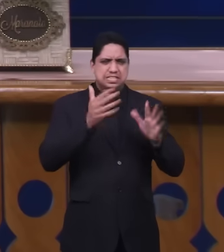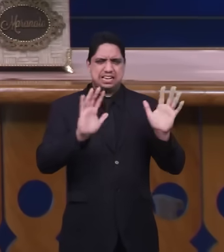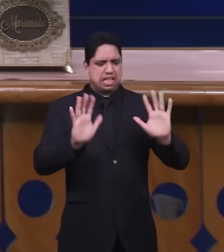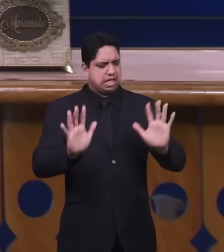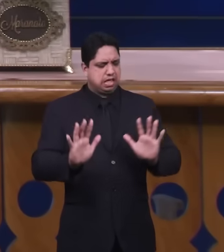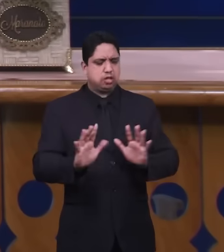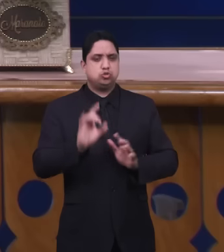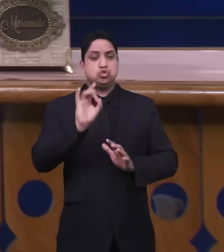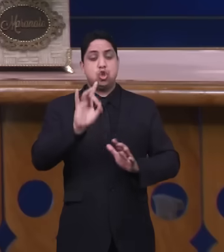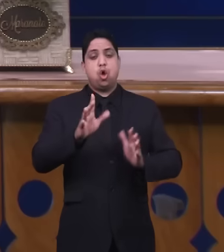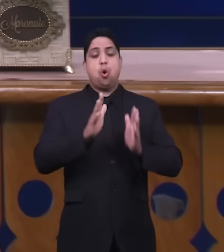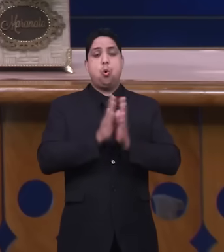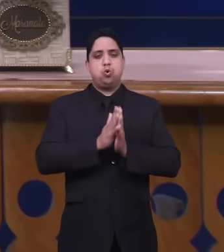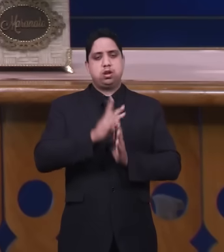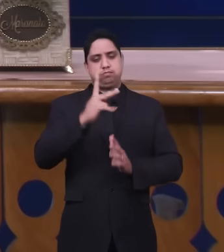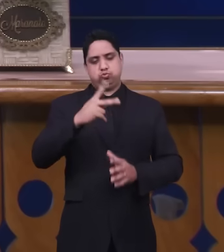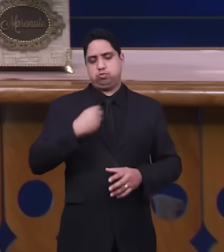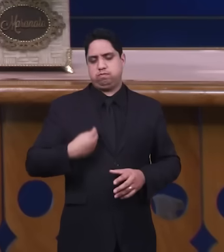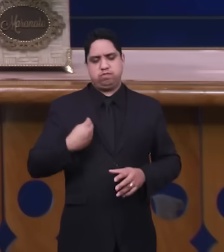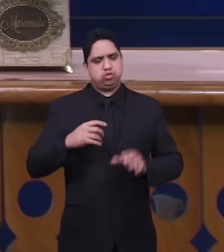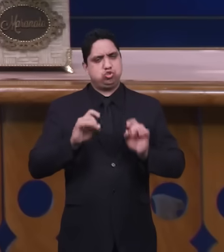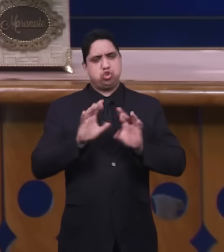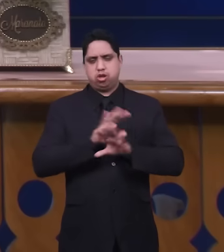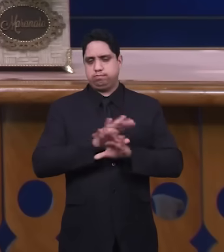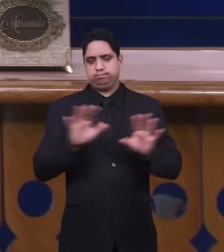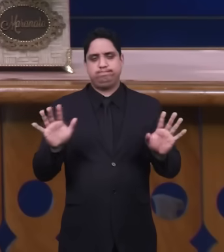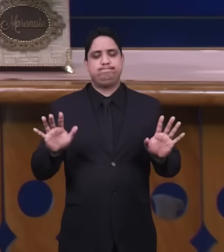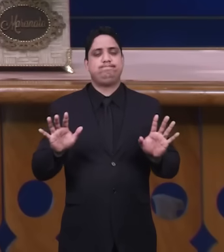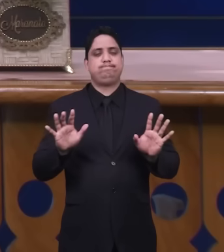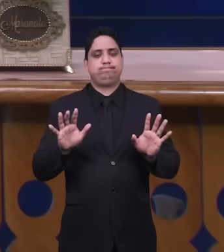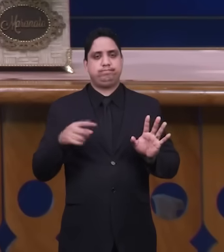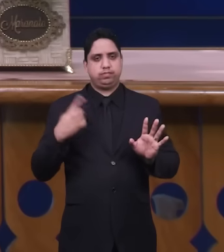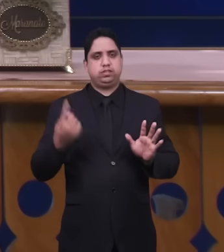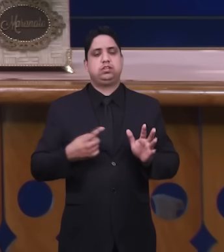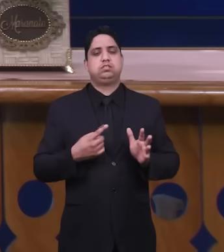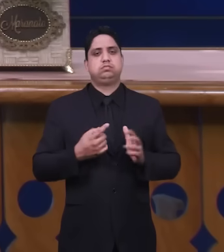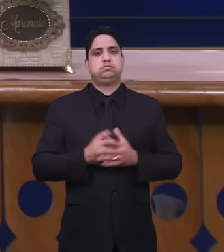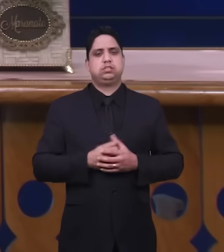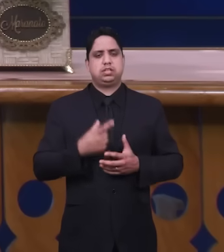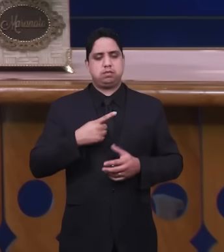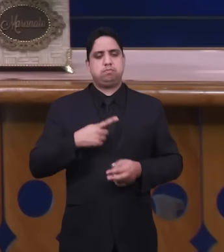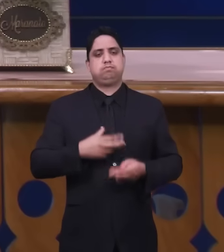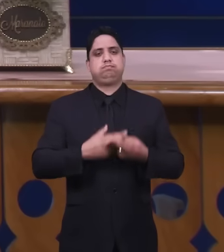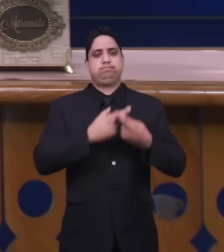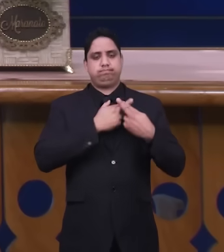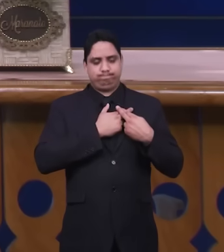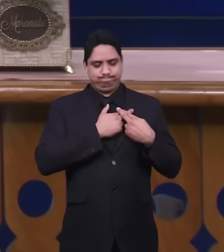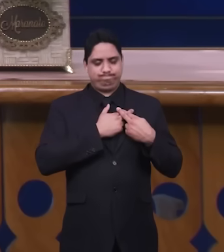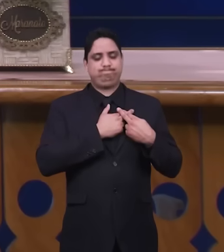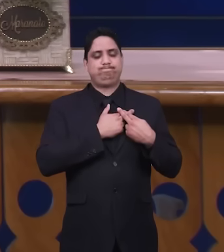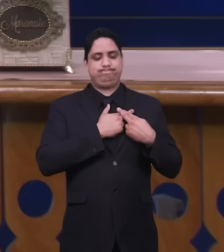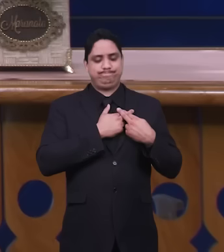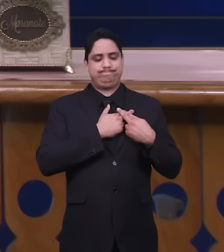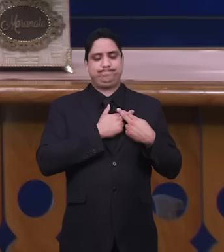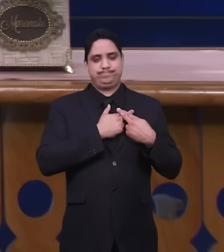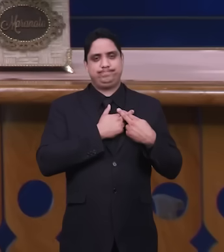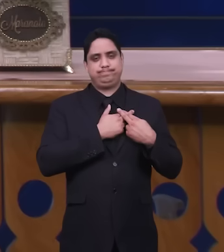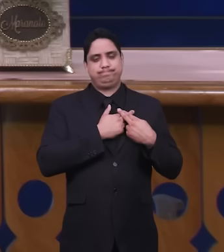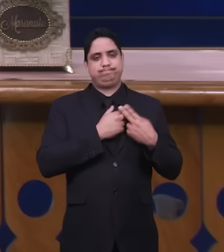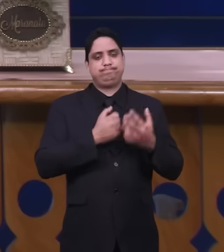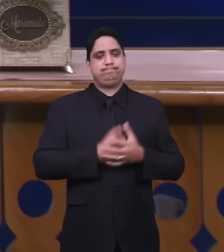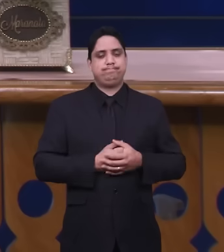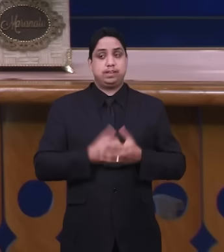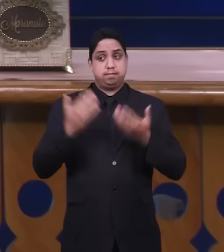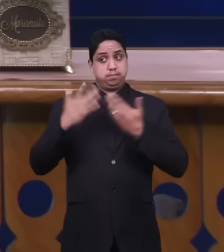nada. Nós vamos simplesmente prestar a assistência que você precisa. Como igreja, nós temos esse papel, essa responsabilidade, essa